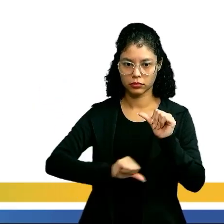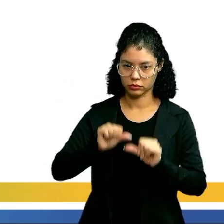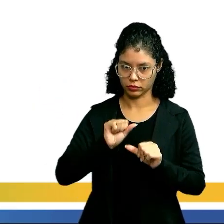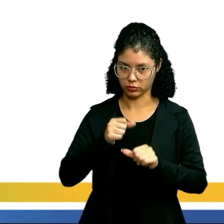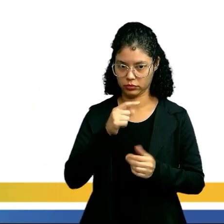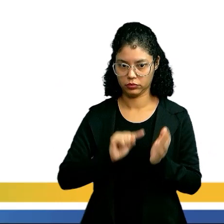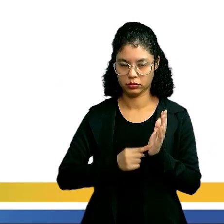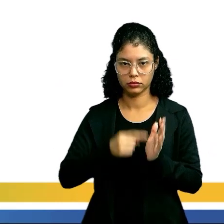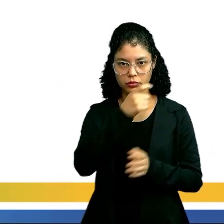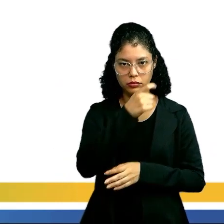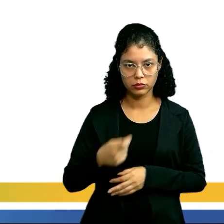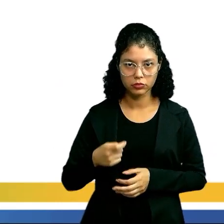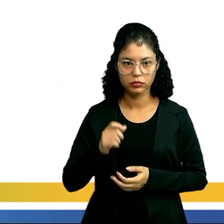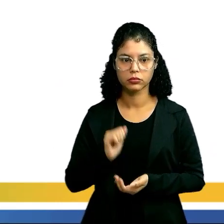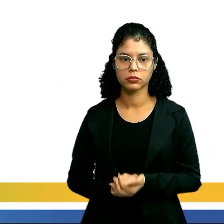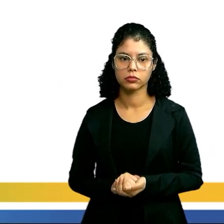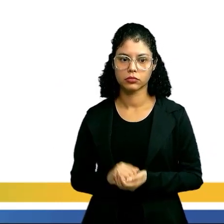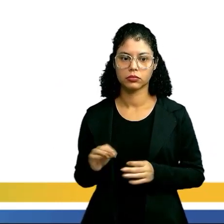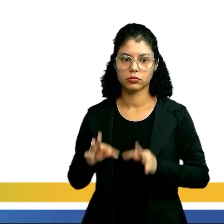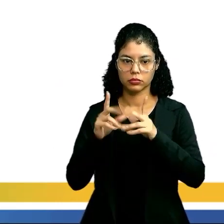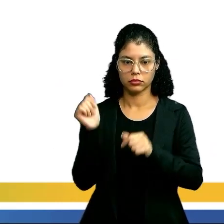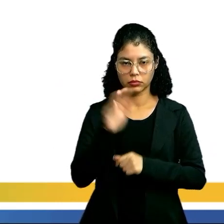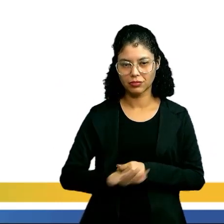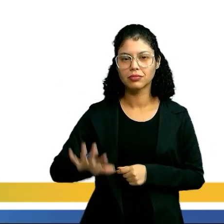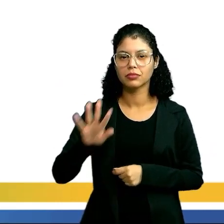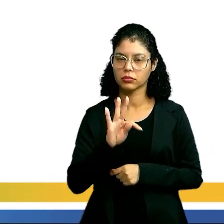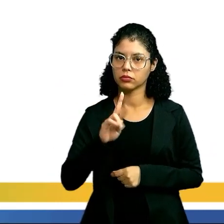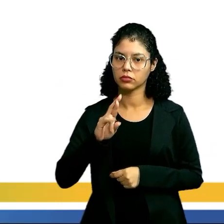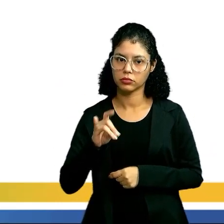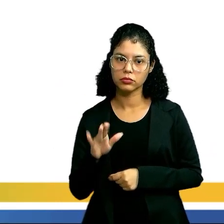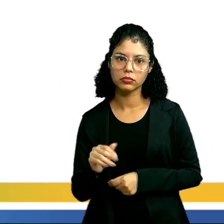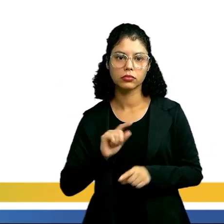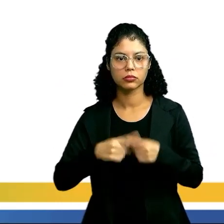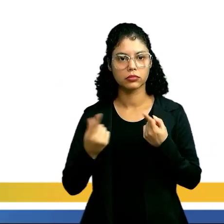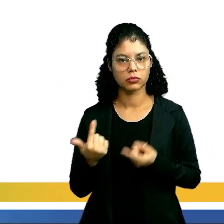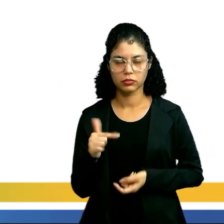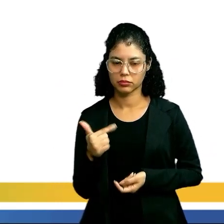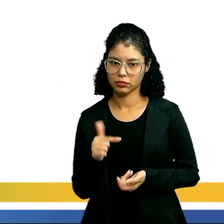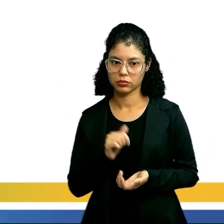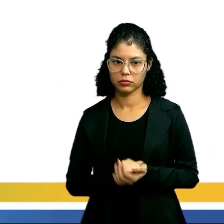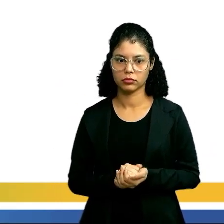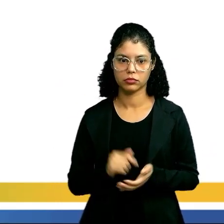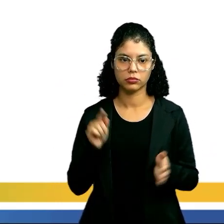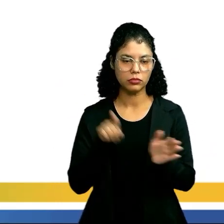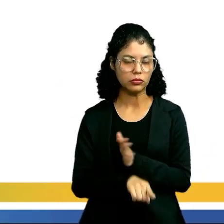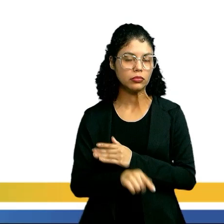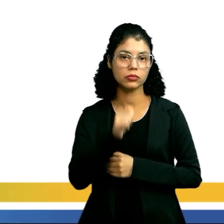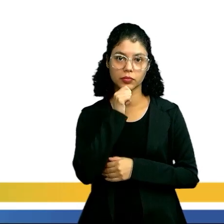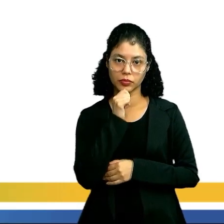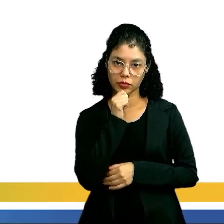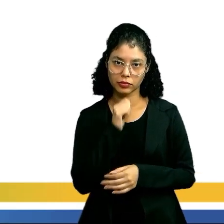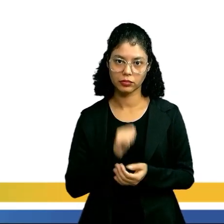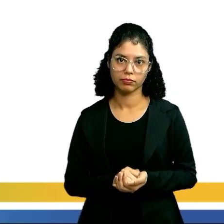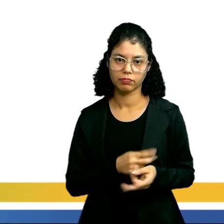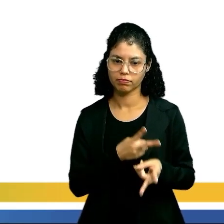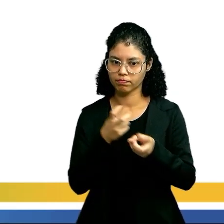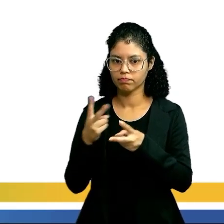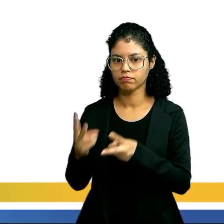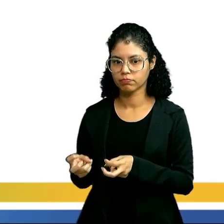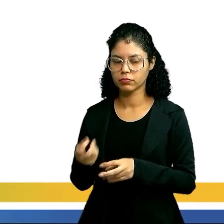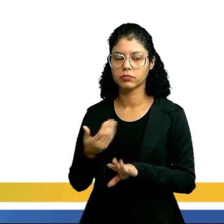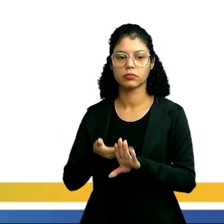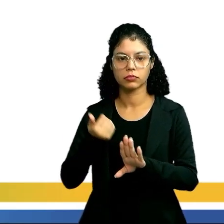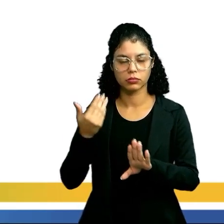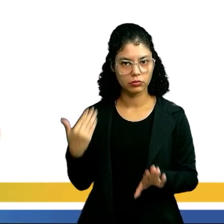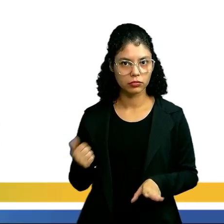eixo x. Eu digo que ela praticamente tangencia, mas não toca, tá? Isso é uma questão infinitamente perceptível desde